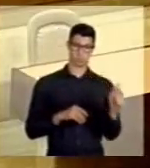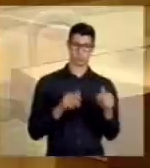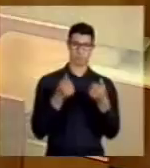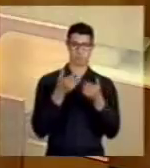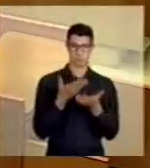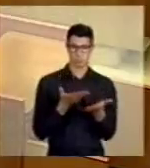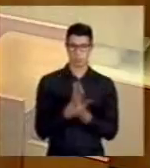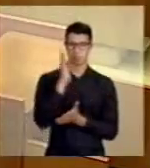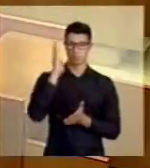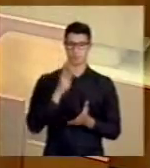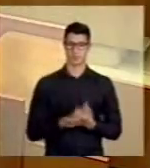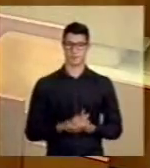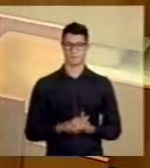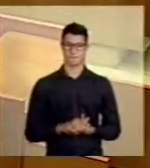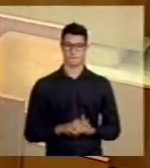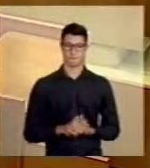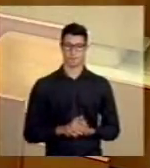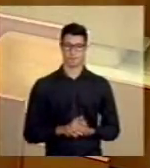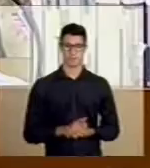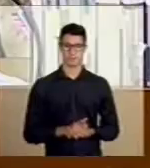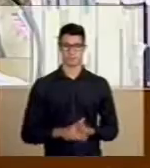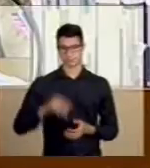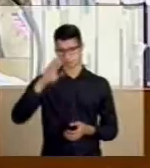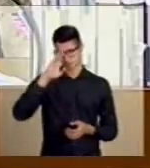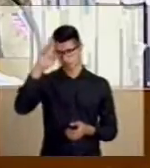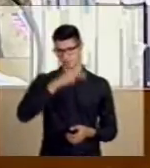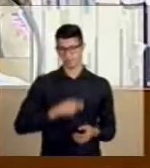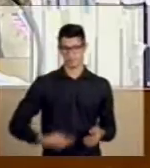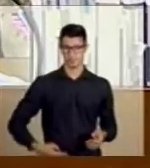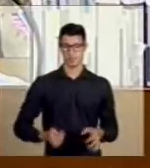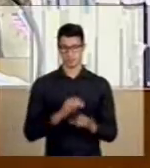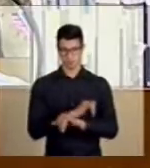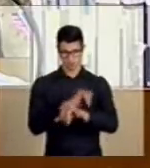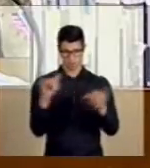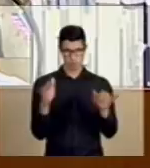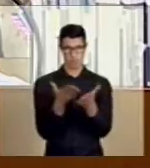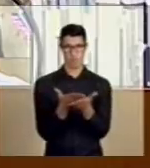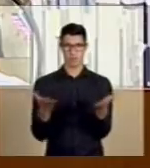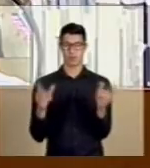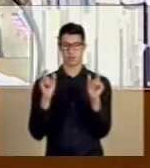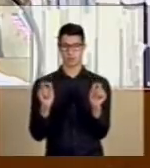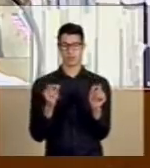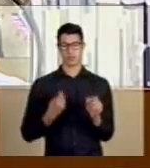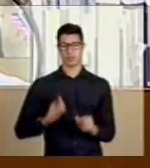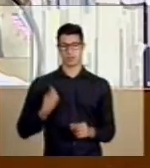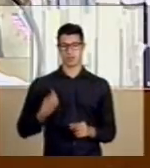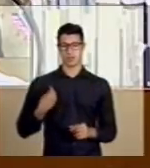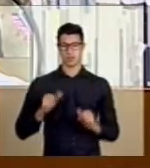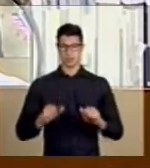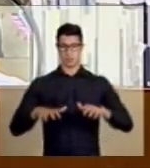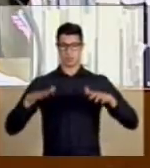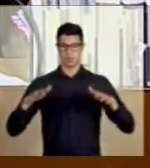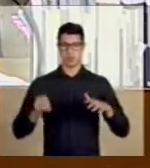declaro-a aprovada. Senhores ministros, informo a vossas excelências que estão presentes neste